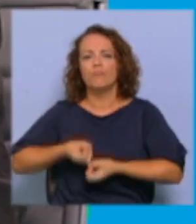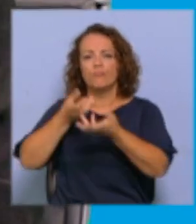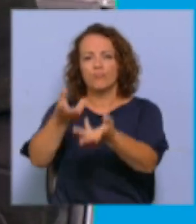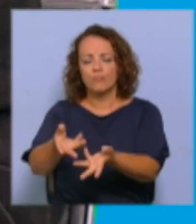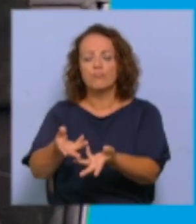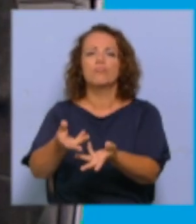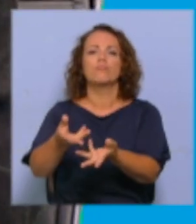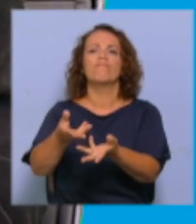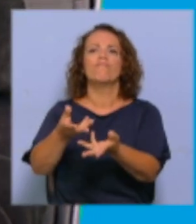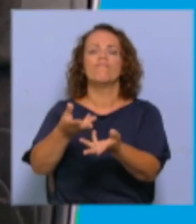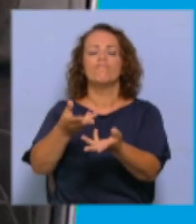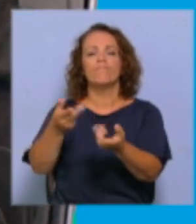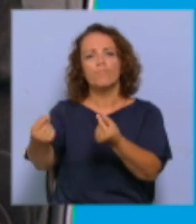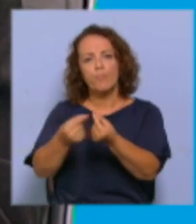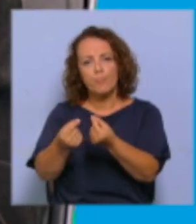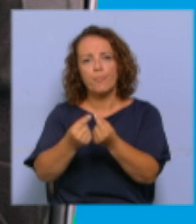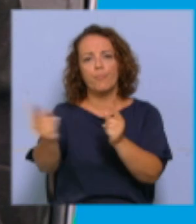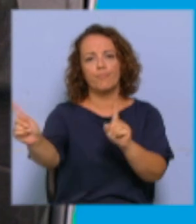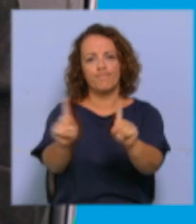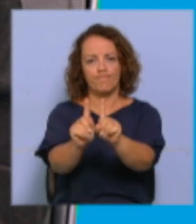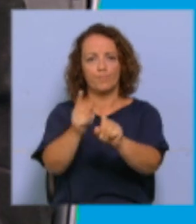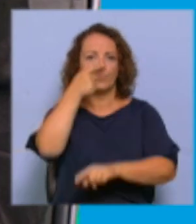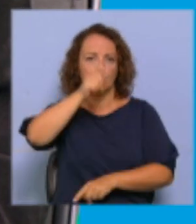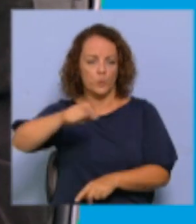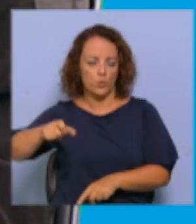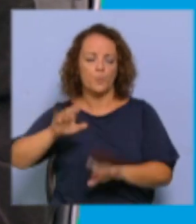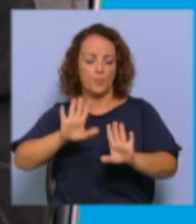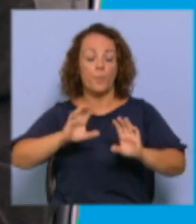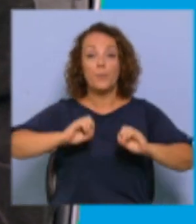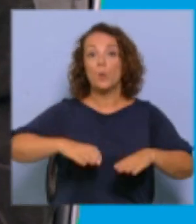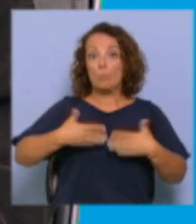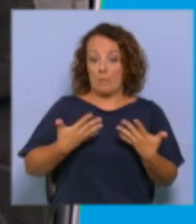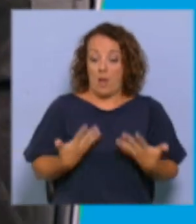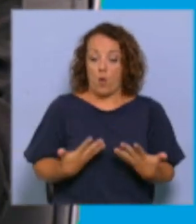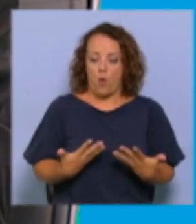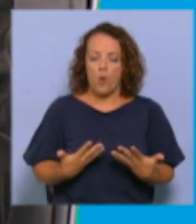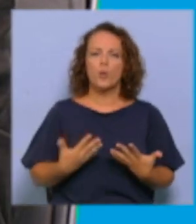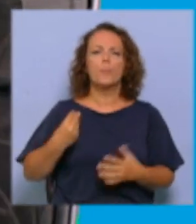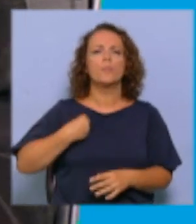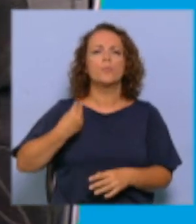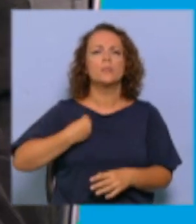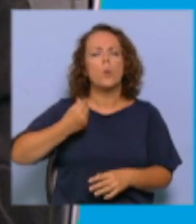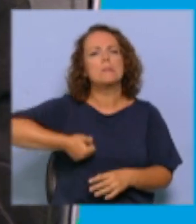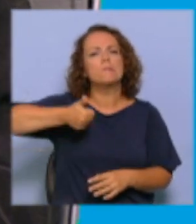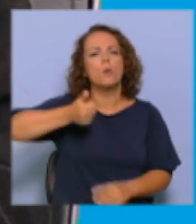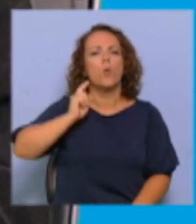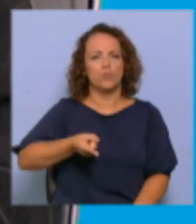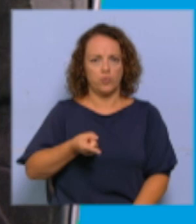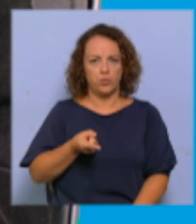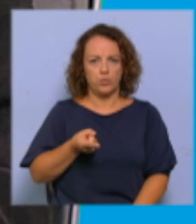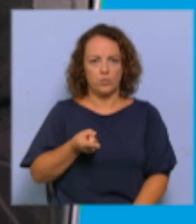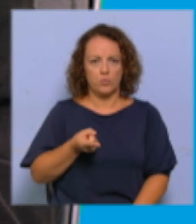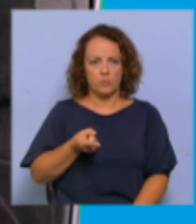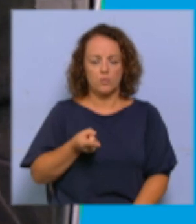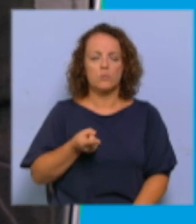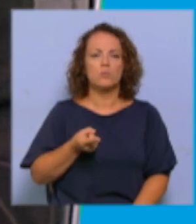pessoas. E por isso, neste início, qual é as grandes preocupações? As grandes preocupações não